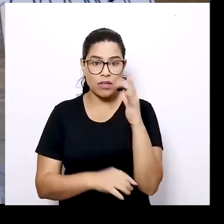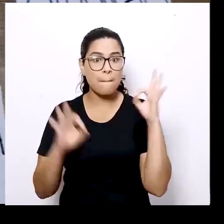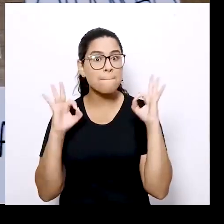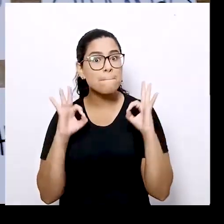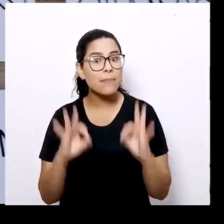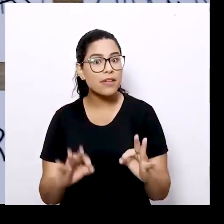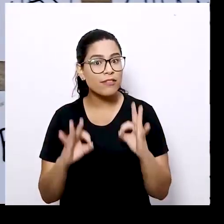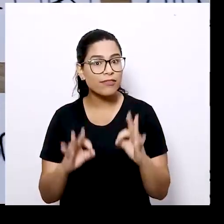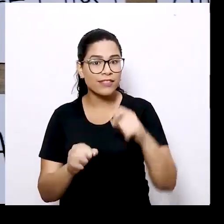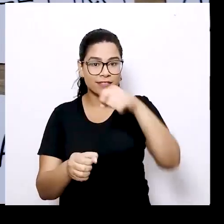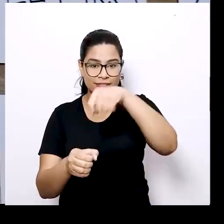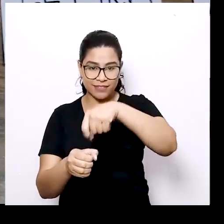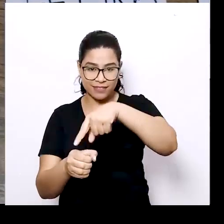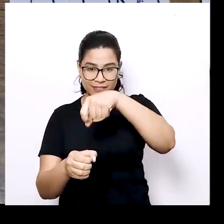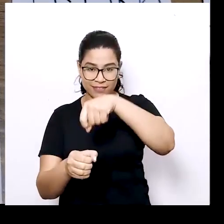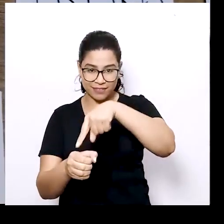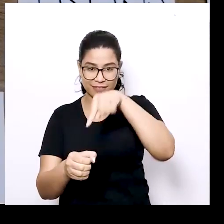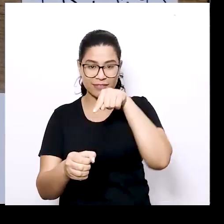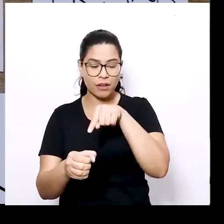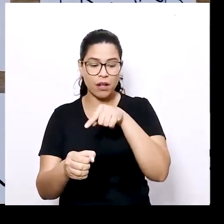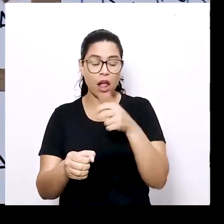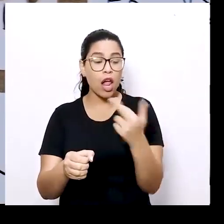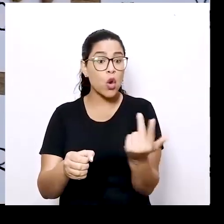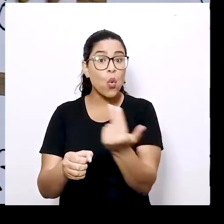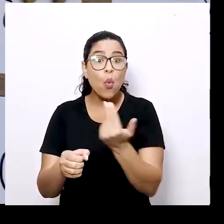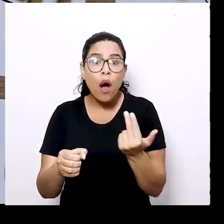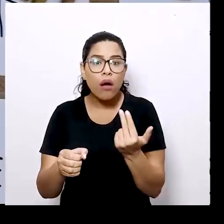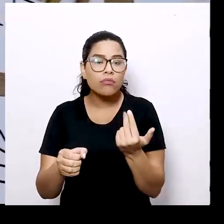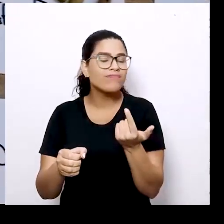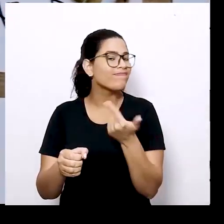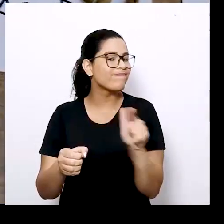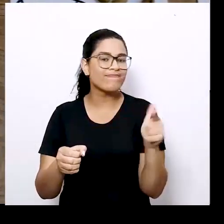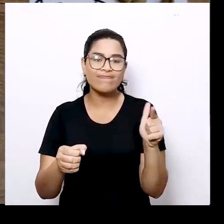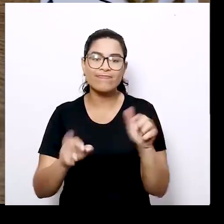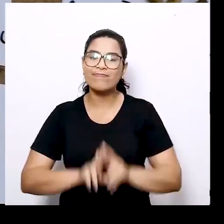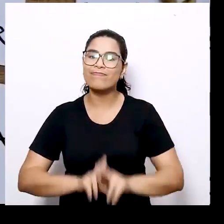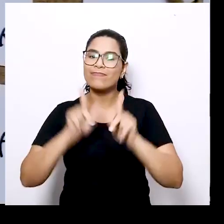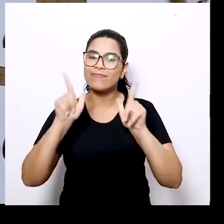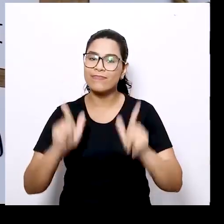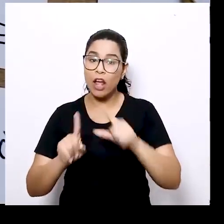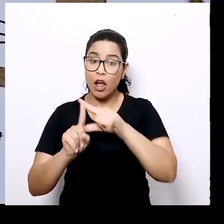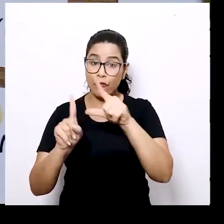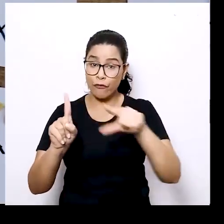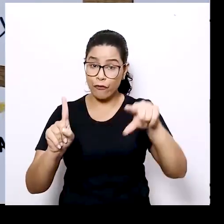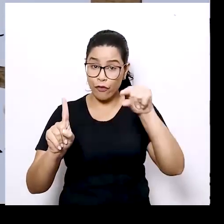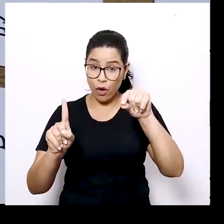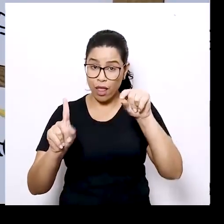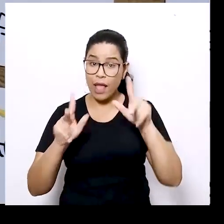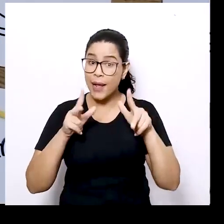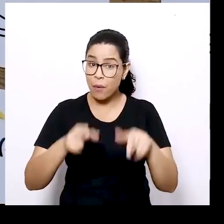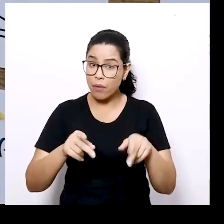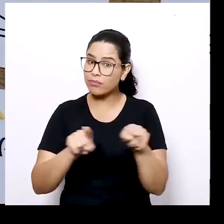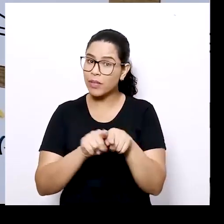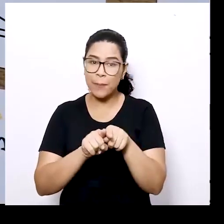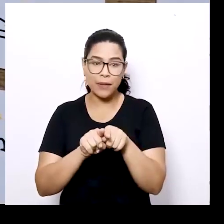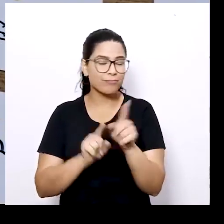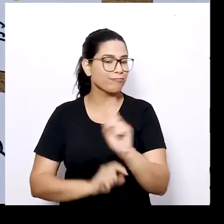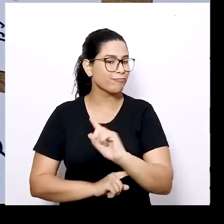perfeita. Uma semente não é igual a outra. Uma folha não é igual a